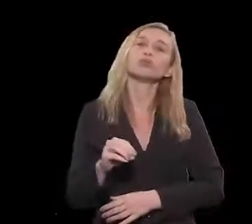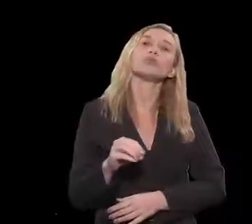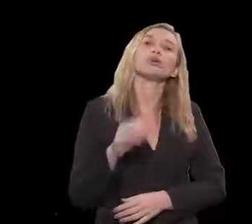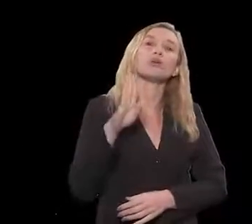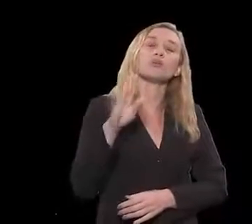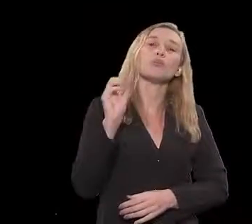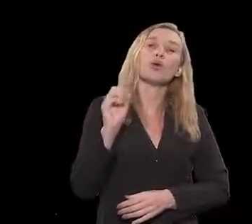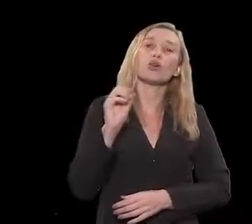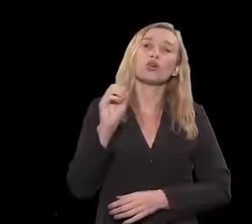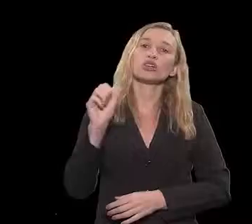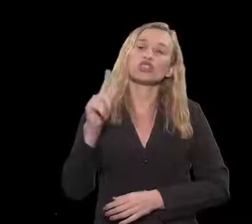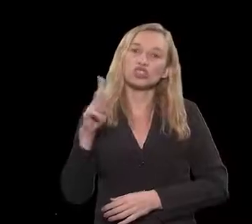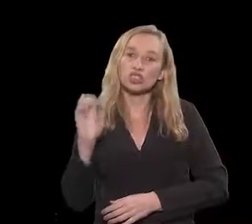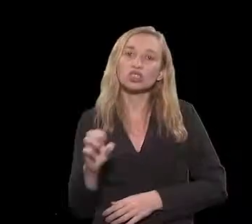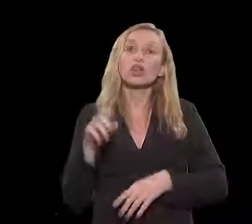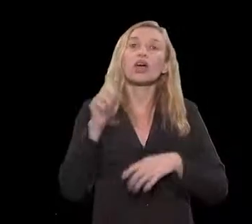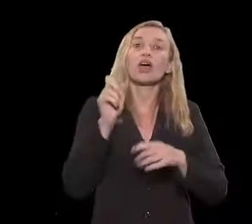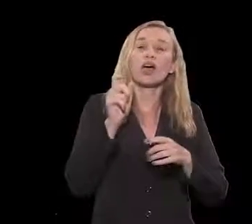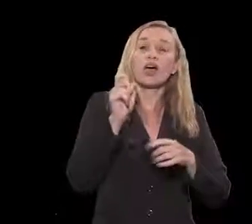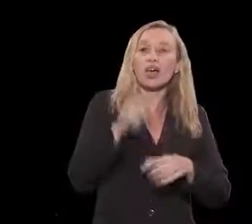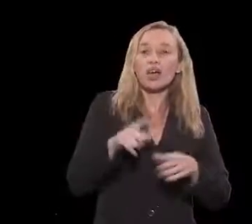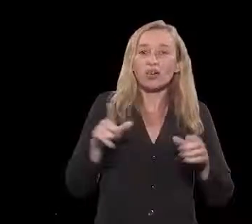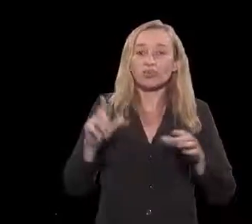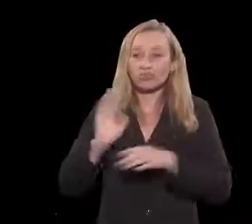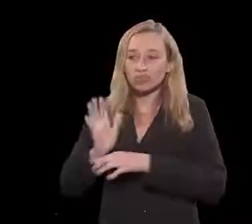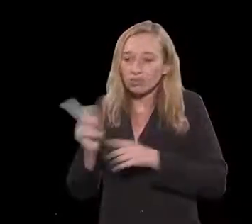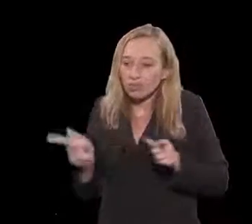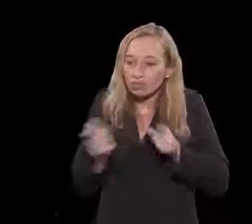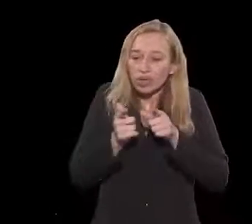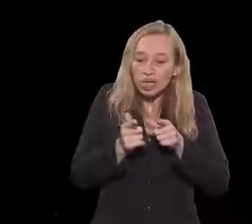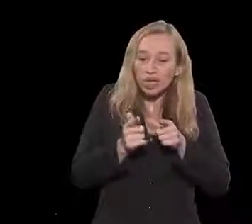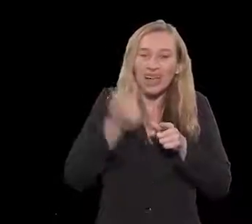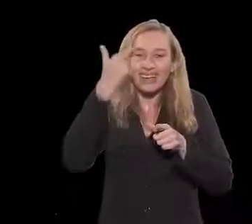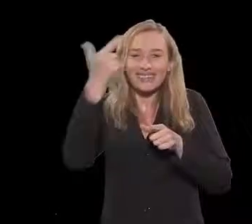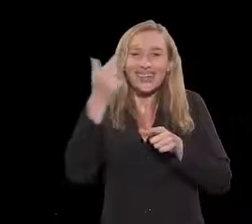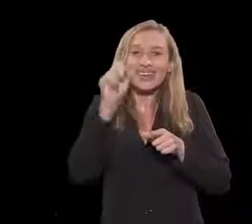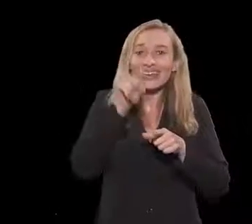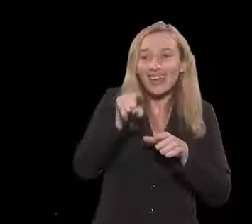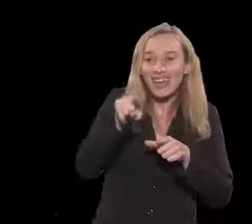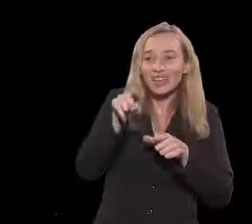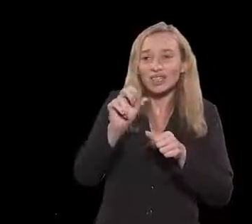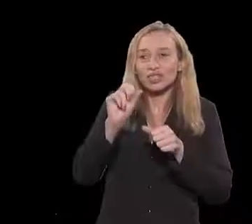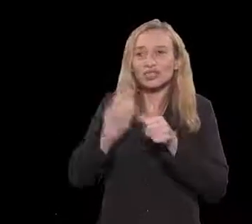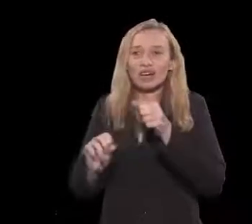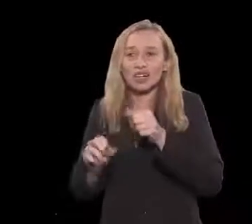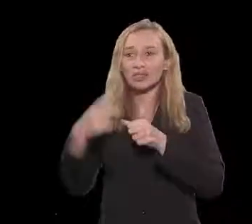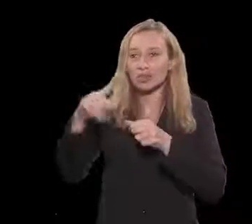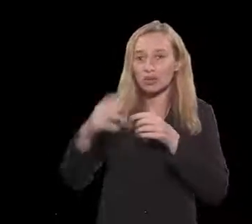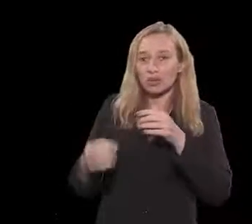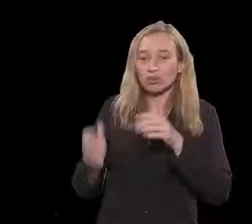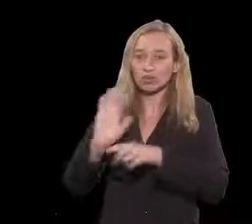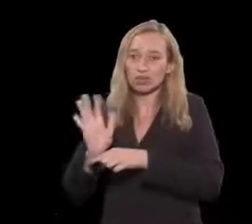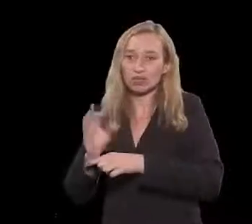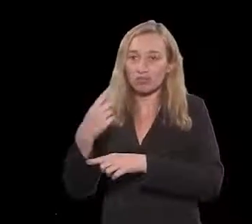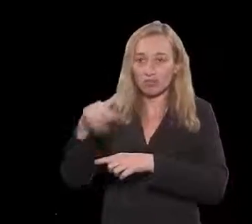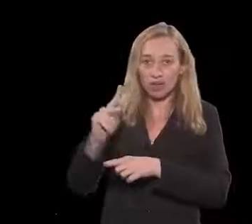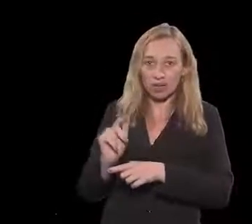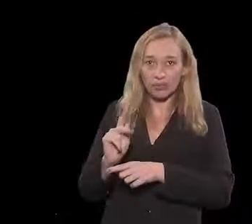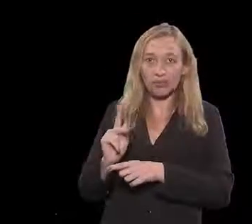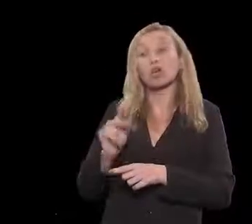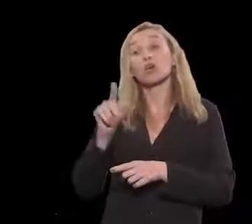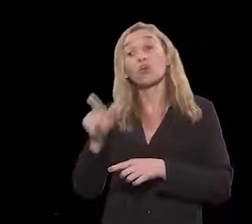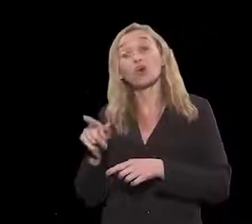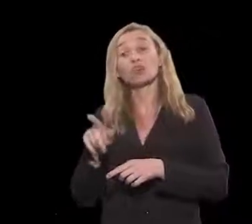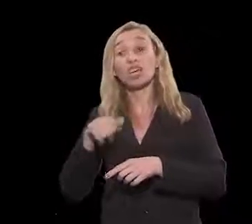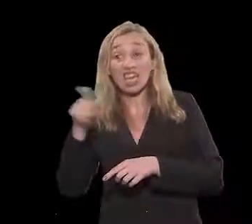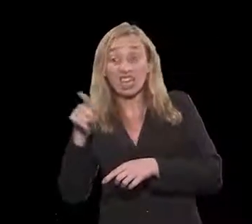Borges. E é um cineclube, na verdade, assim, a ideia é que eles produzam, eles têm um cineclube deles. Então, enquanto